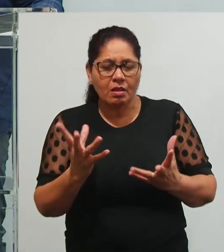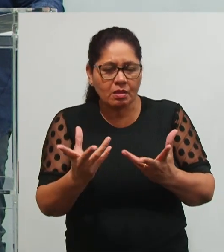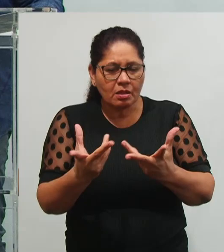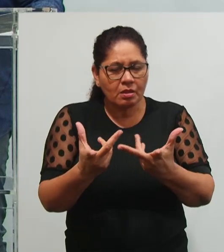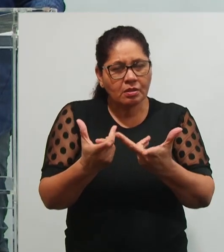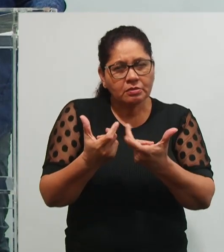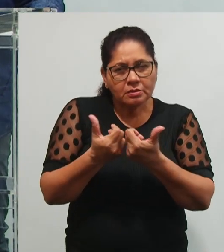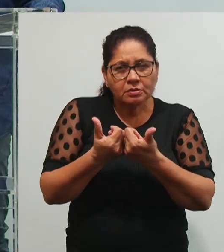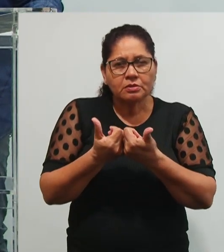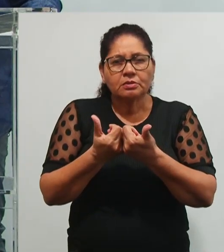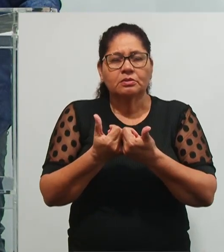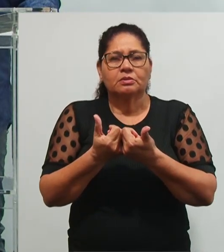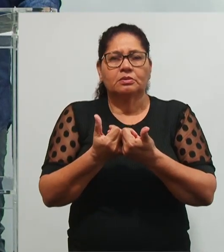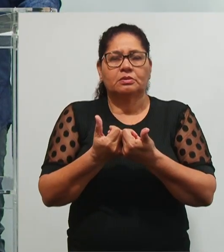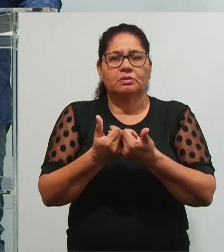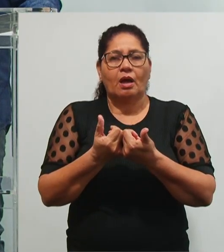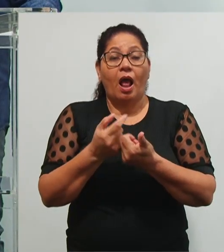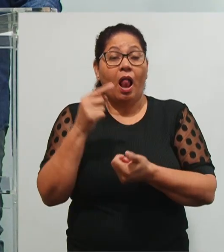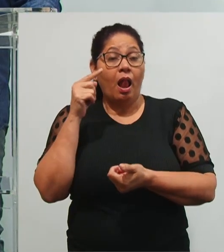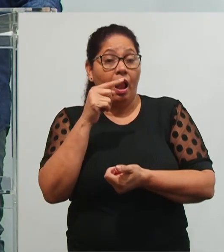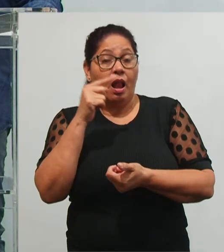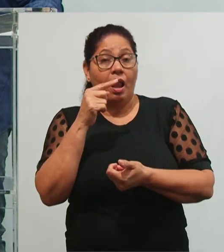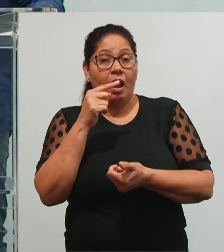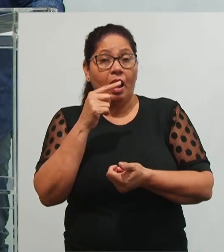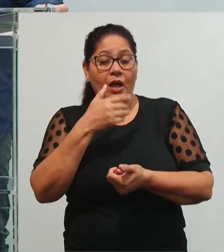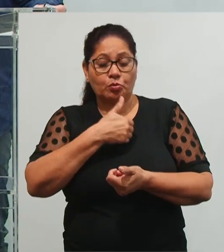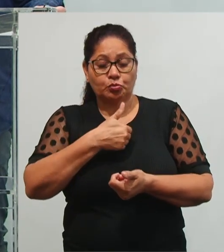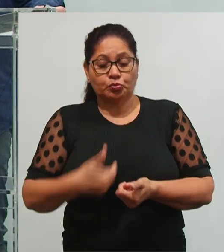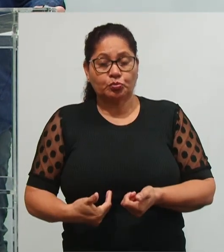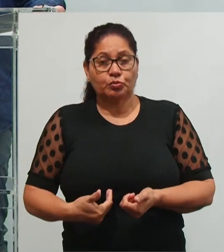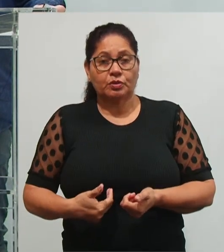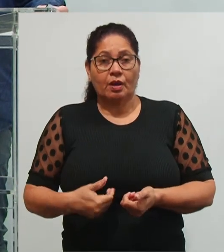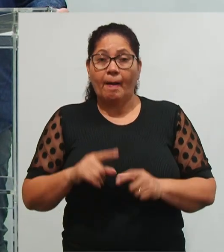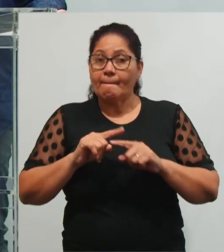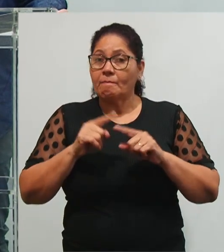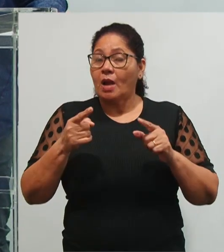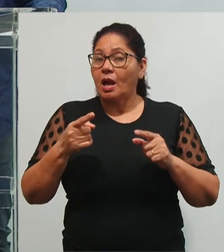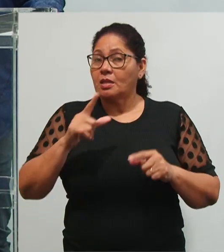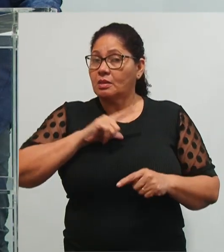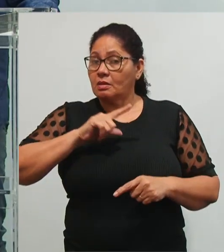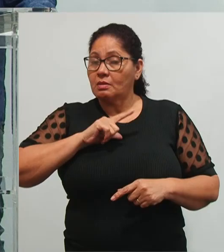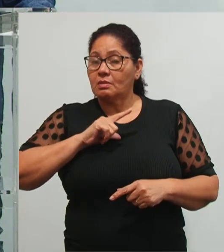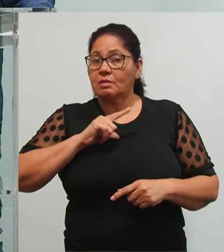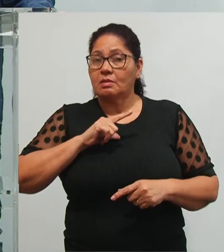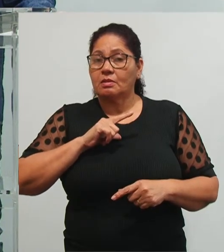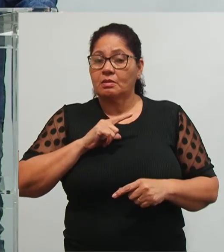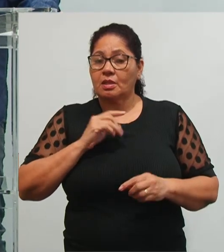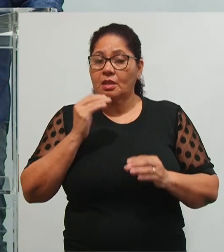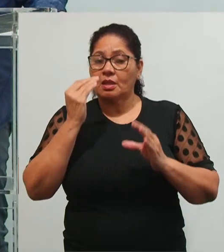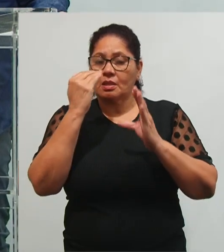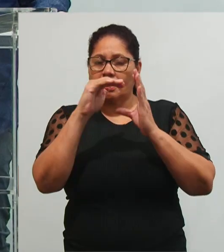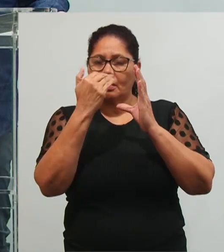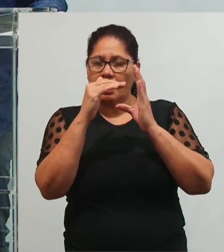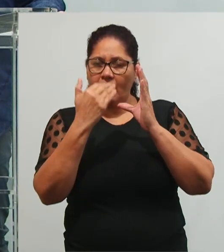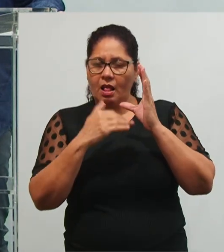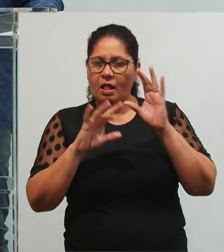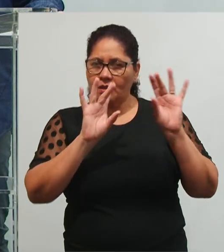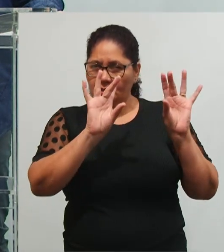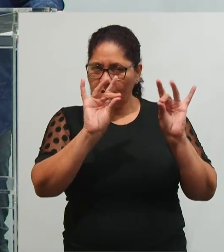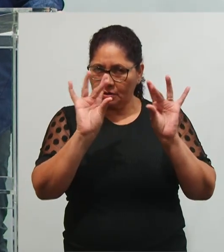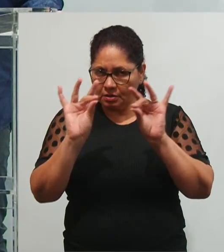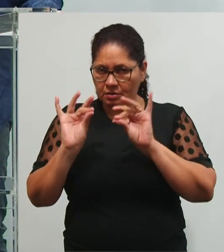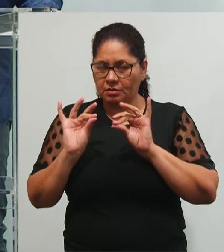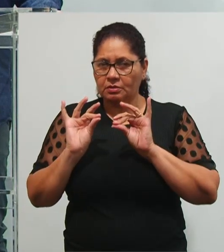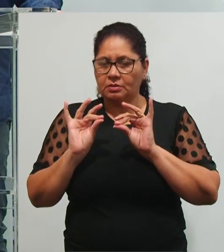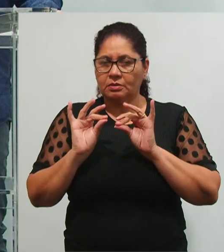eficácia, eficiência lá no campo de públicas. Mas nós temos, dentro desses objetivos